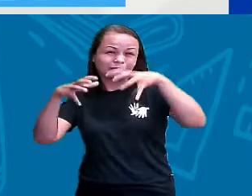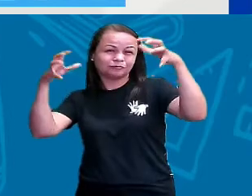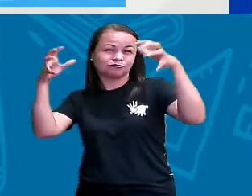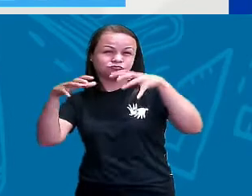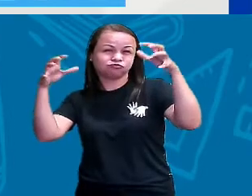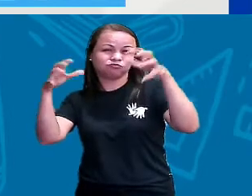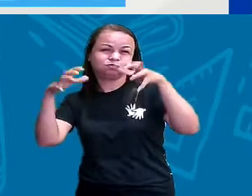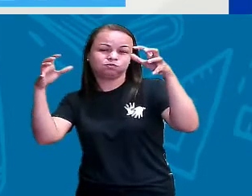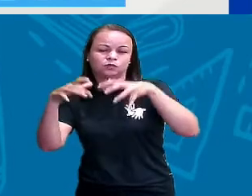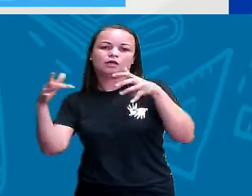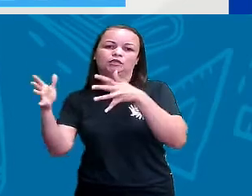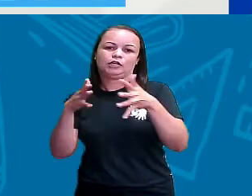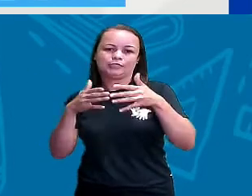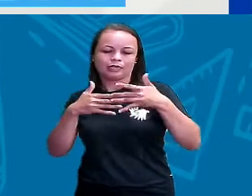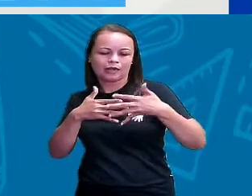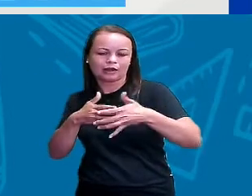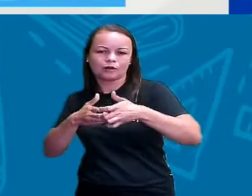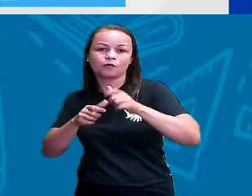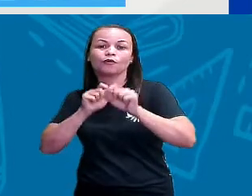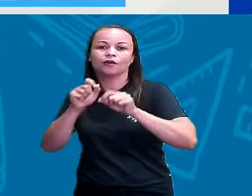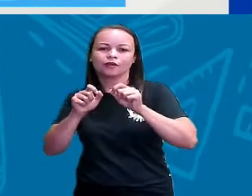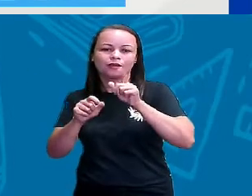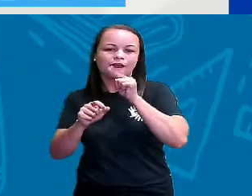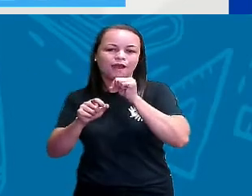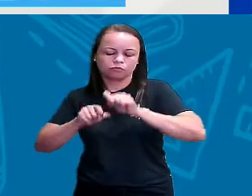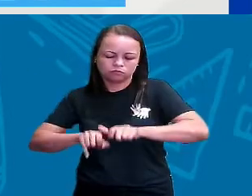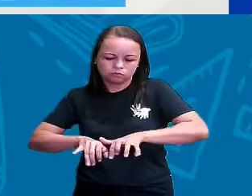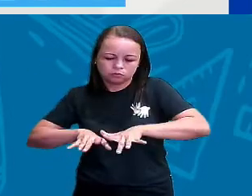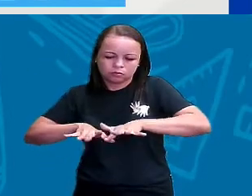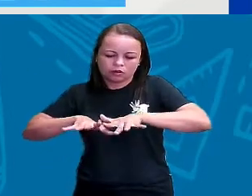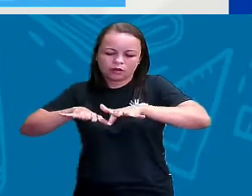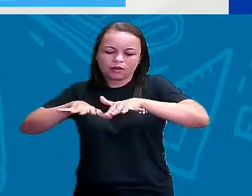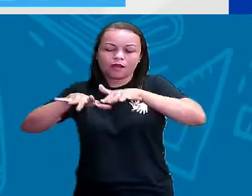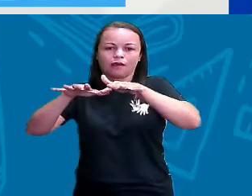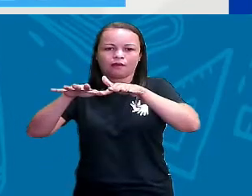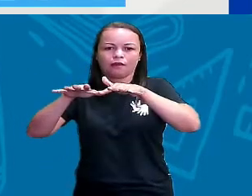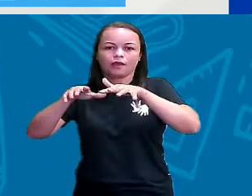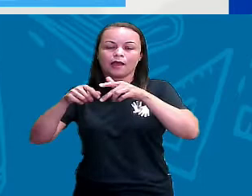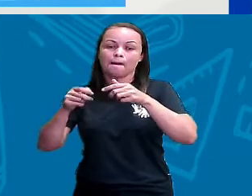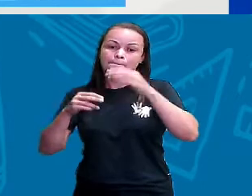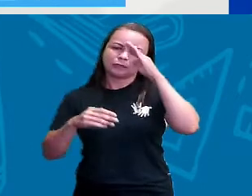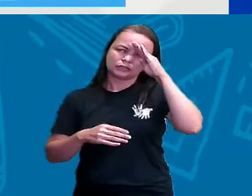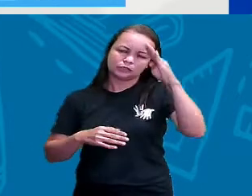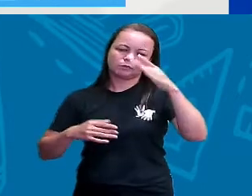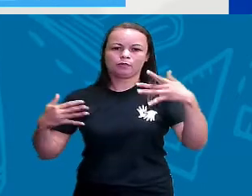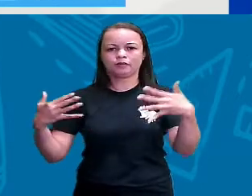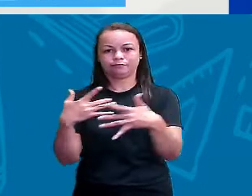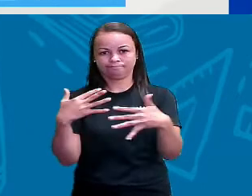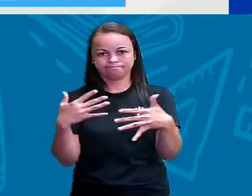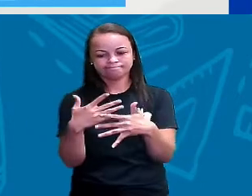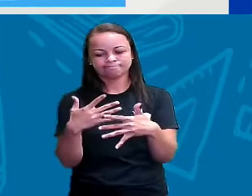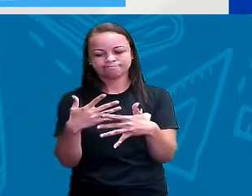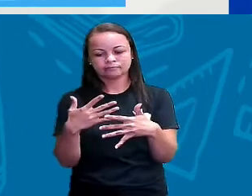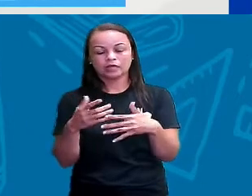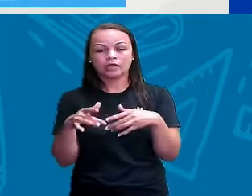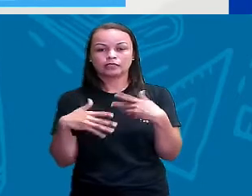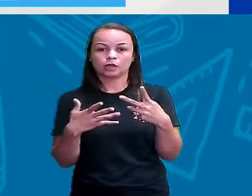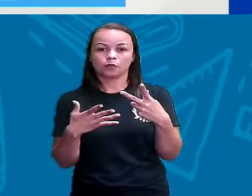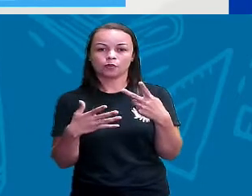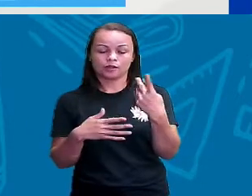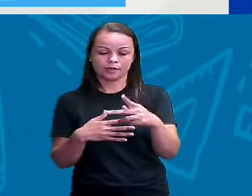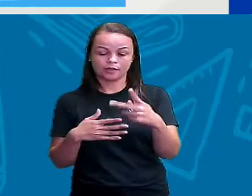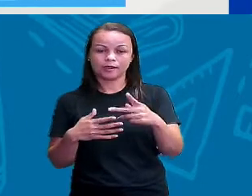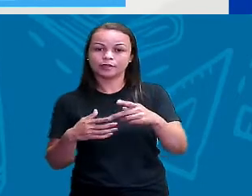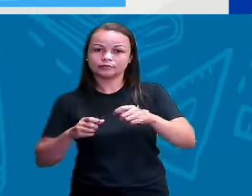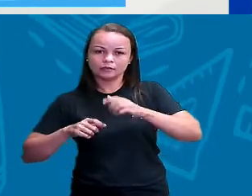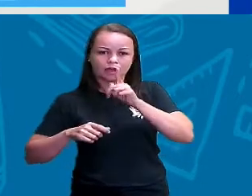acaba provocando alagamento, principalmente nas cidades, né? E esses alagamentos, além dessa